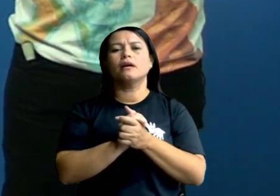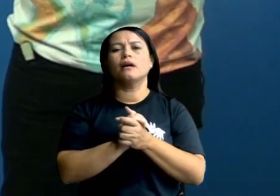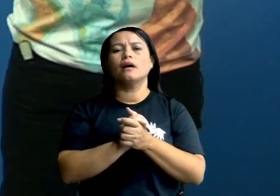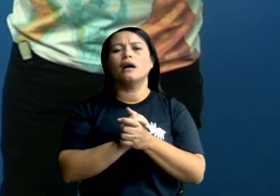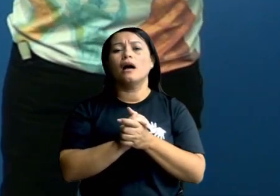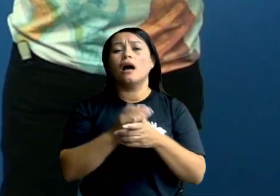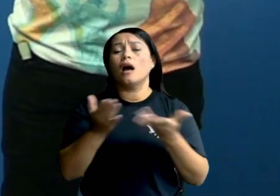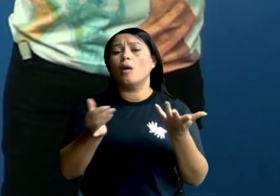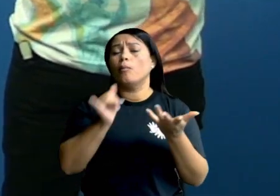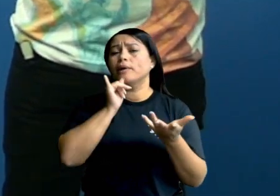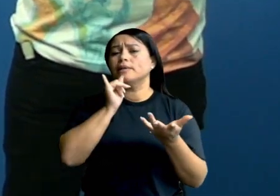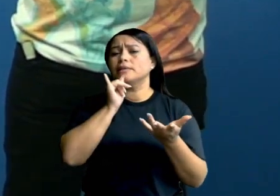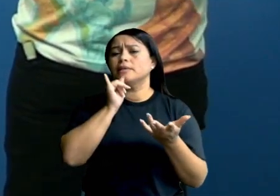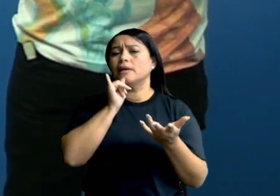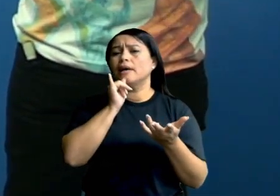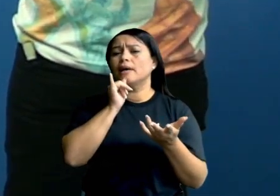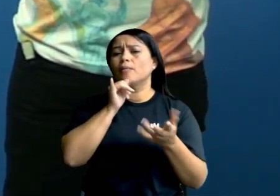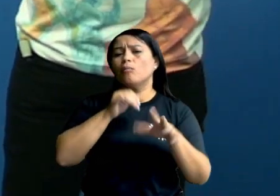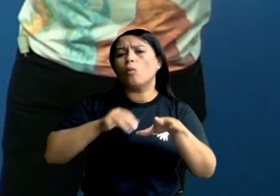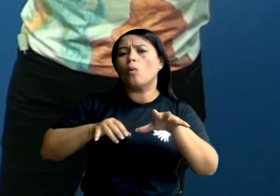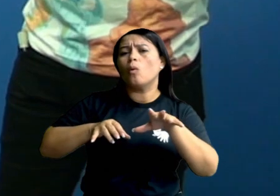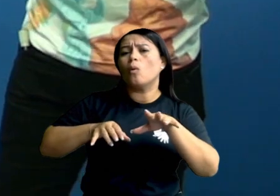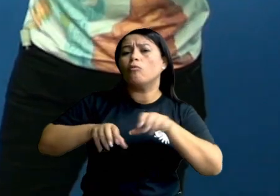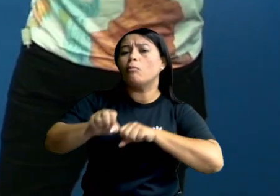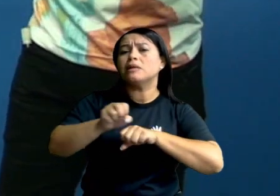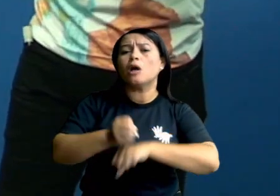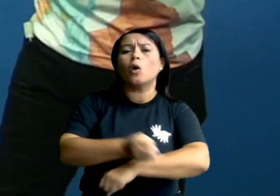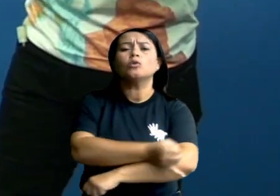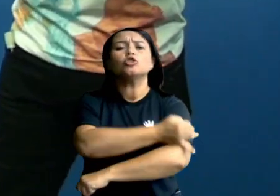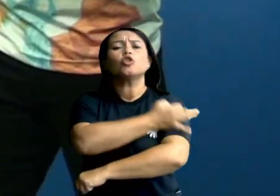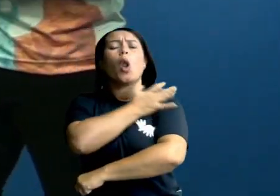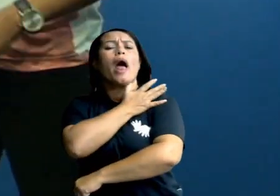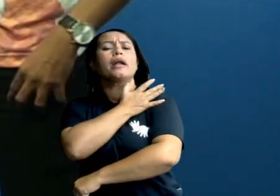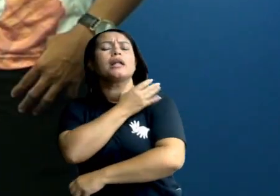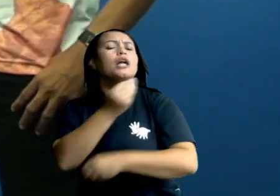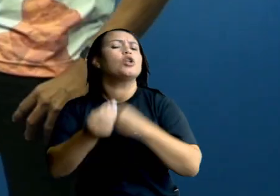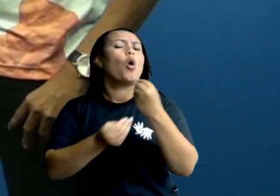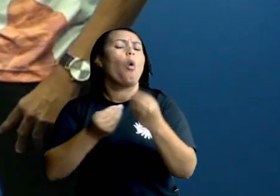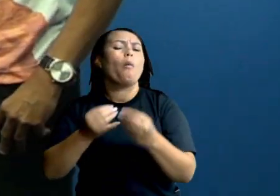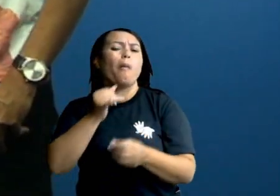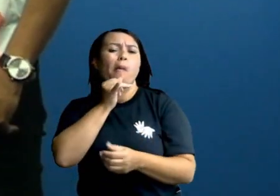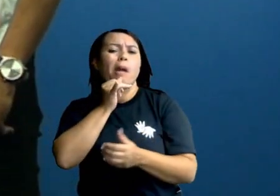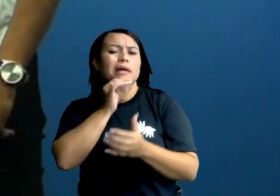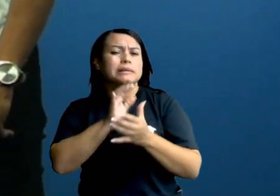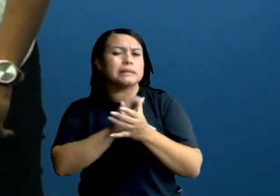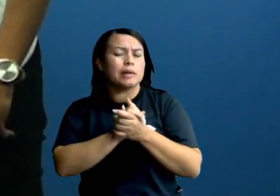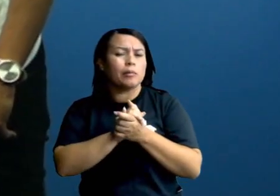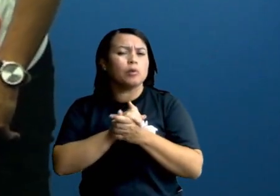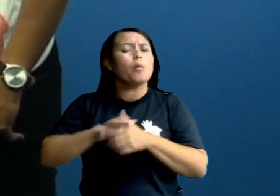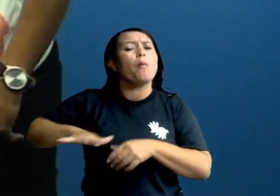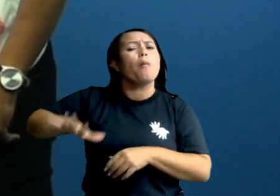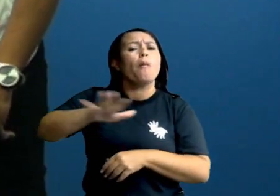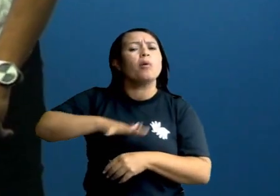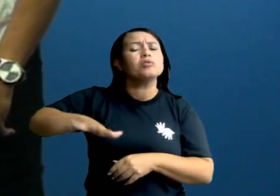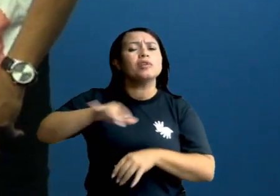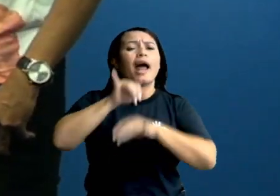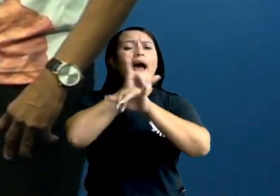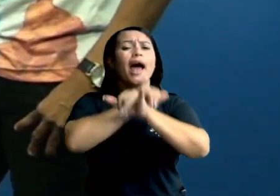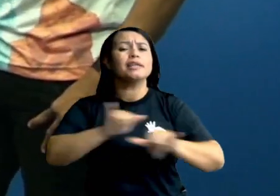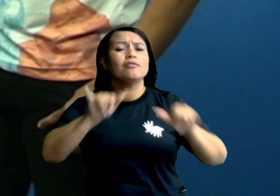da formação, né, intelectual, ou seja, do grau de escolaridade. De um modo geral, essas informações aqui